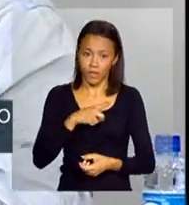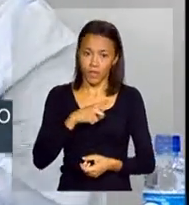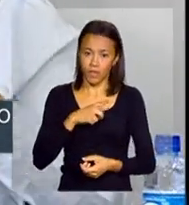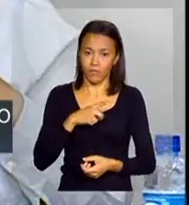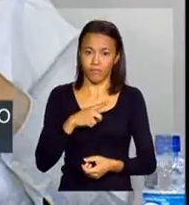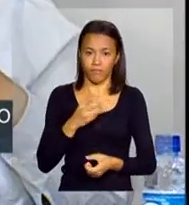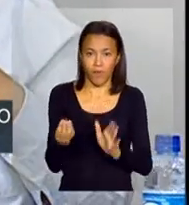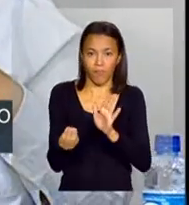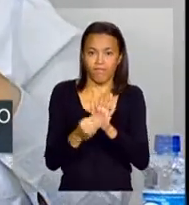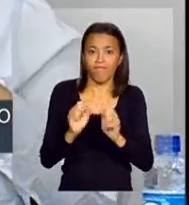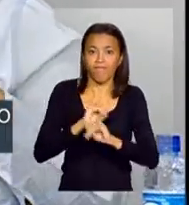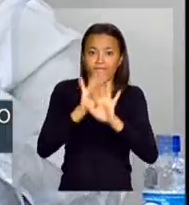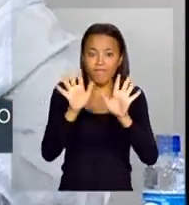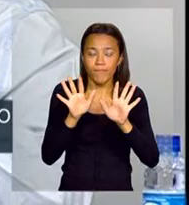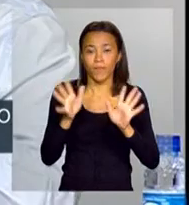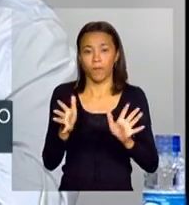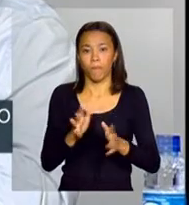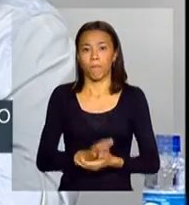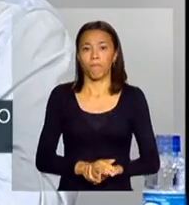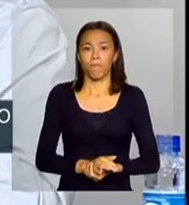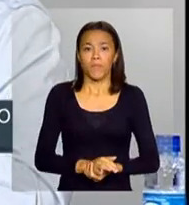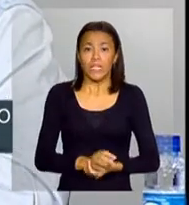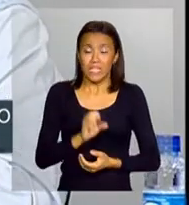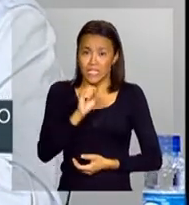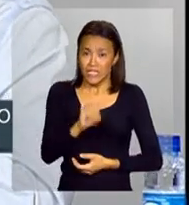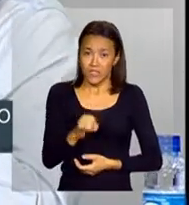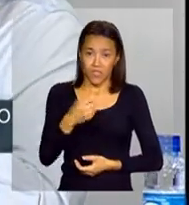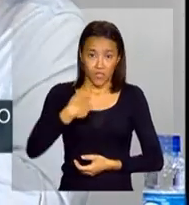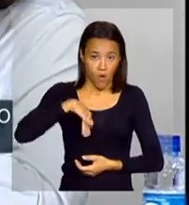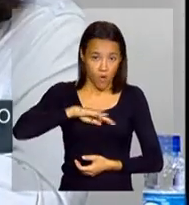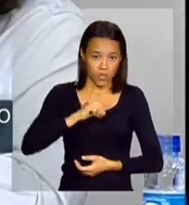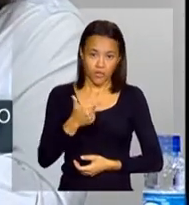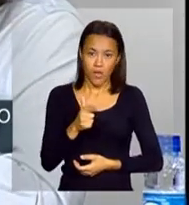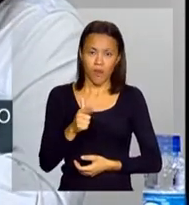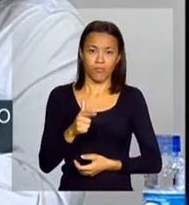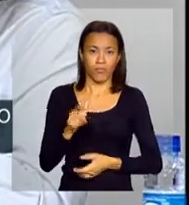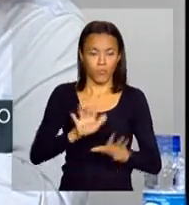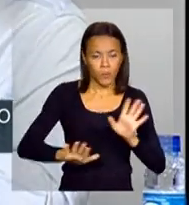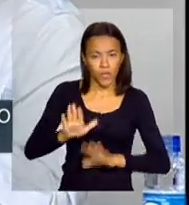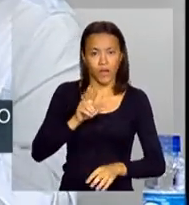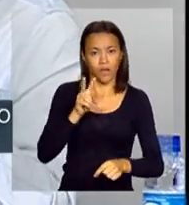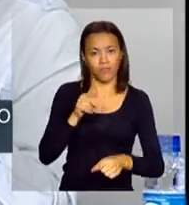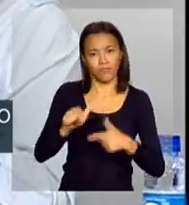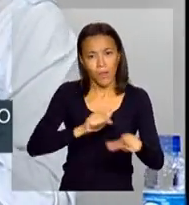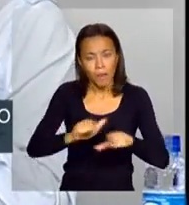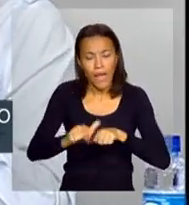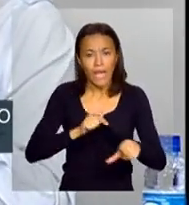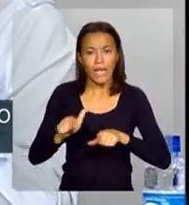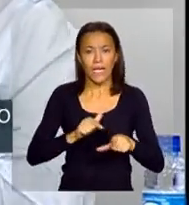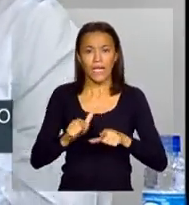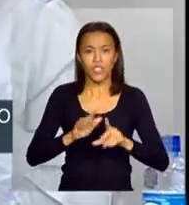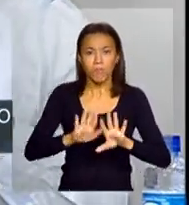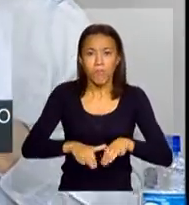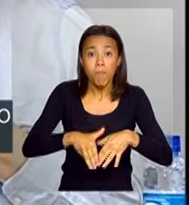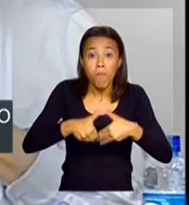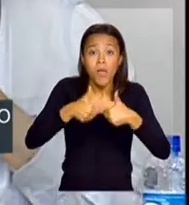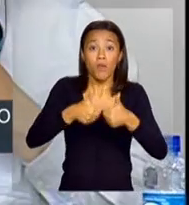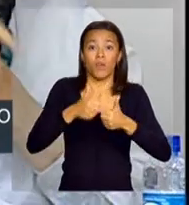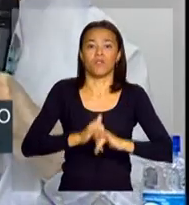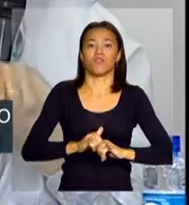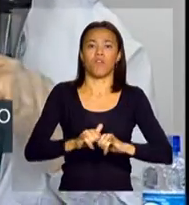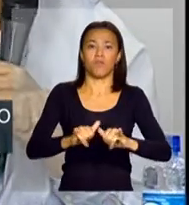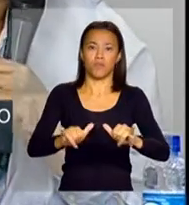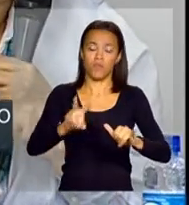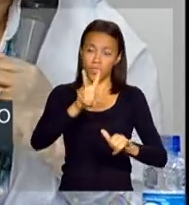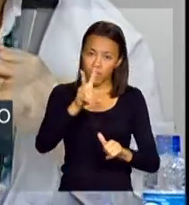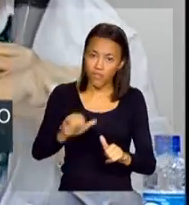lá colocado. Então, se não trabalharmos, se a gente não for por um caminho de aperfeiçoar a informação, a gente